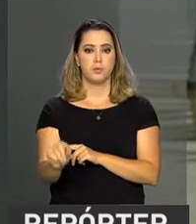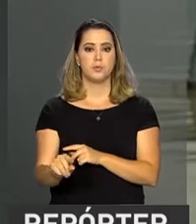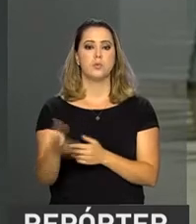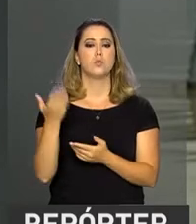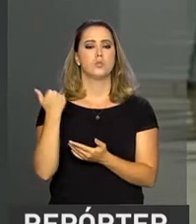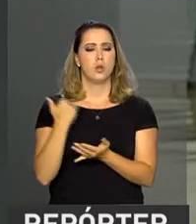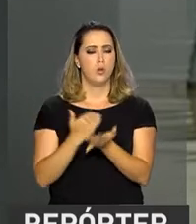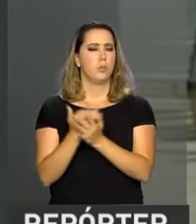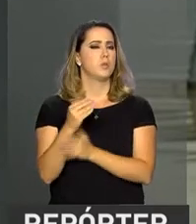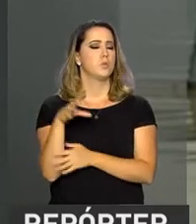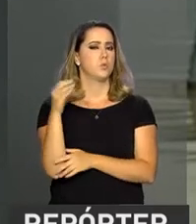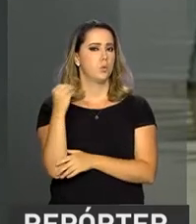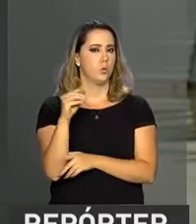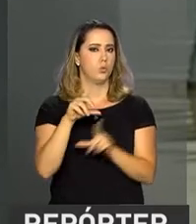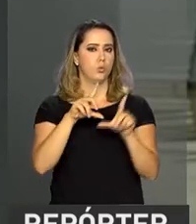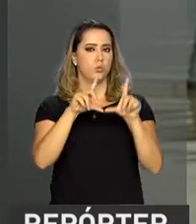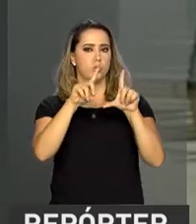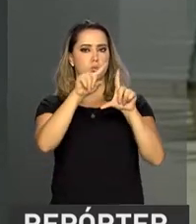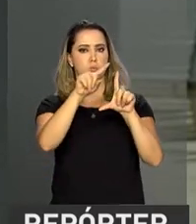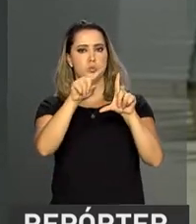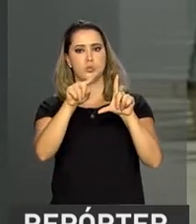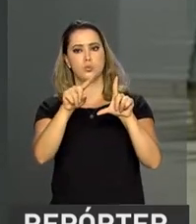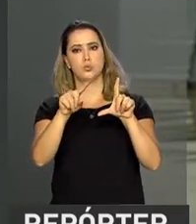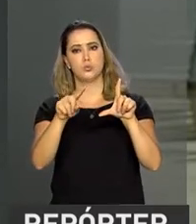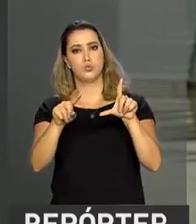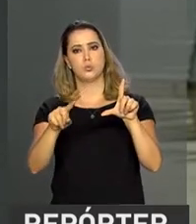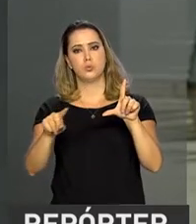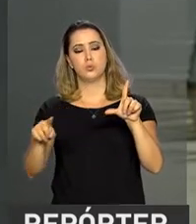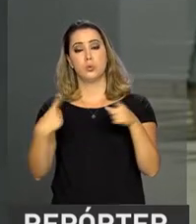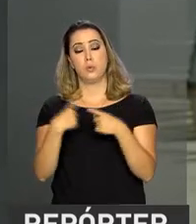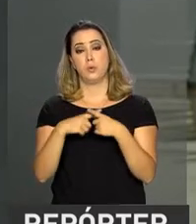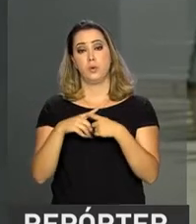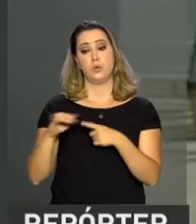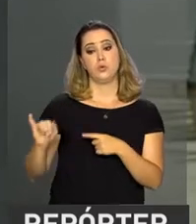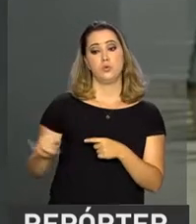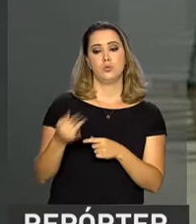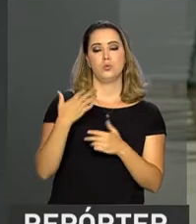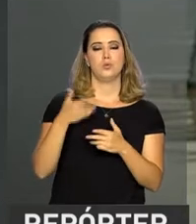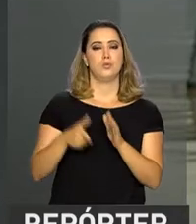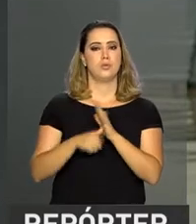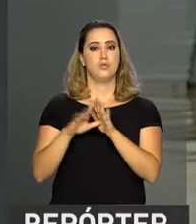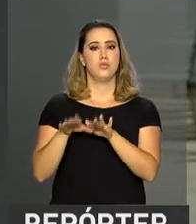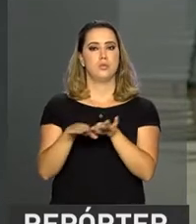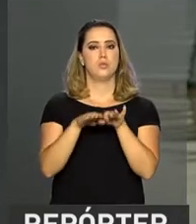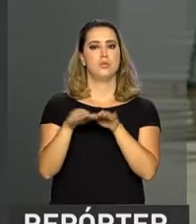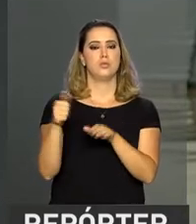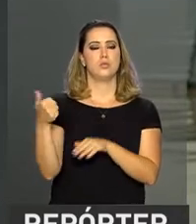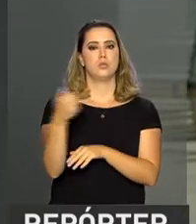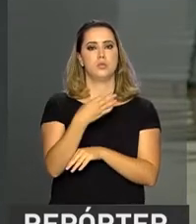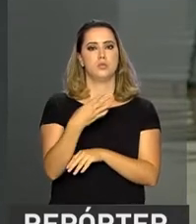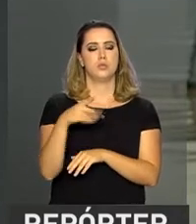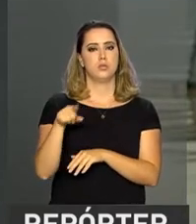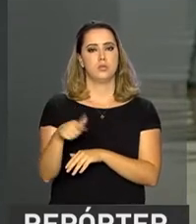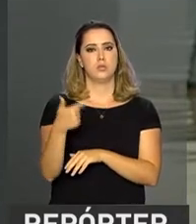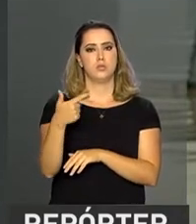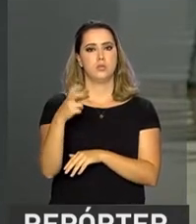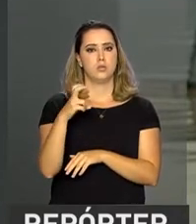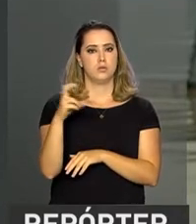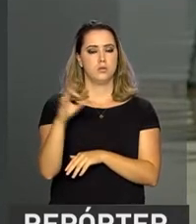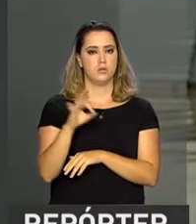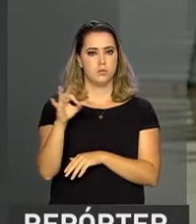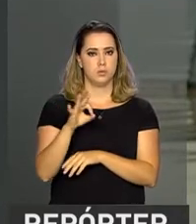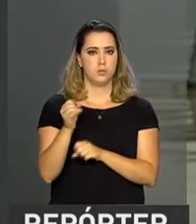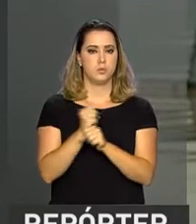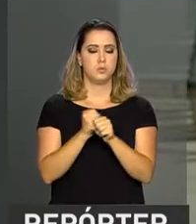do ano passado após um longo período em que os juros ficaram estabilizados em 14,1 25% ao